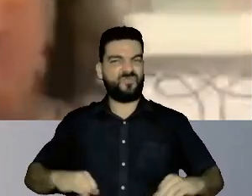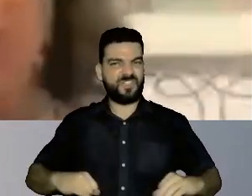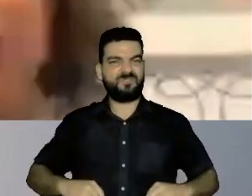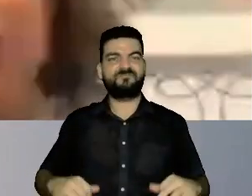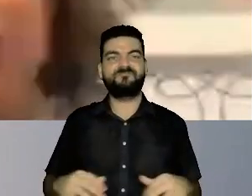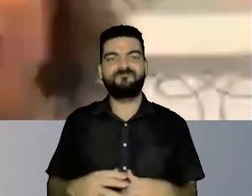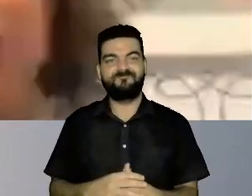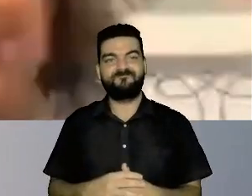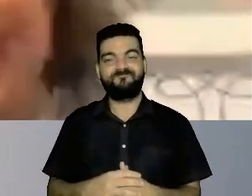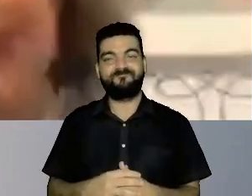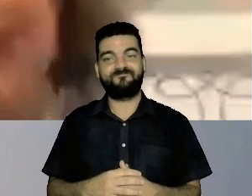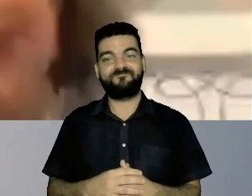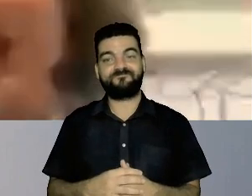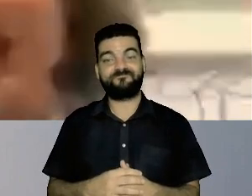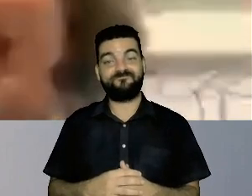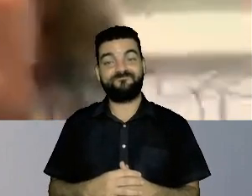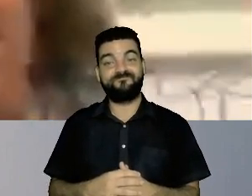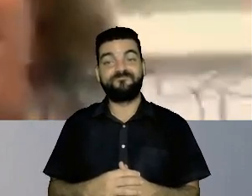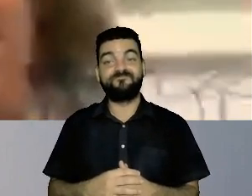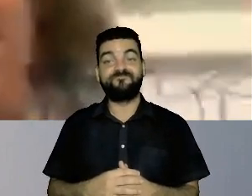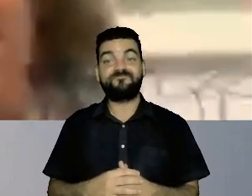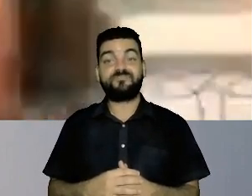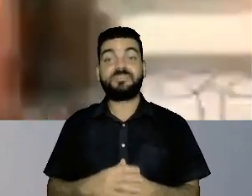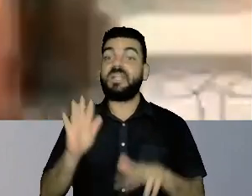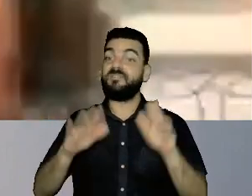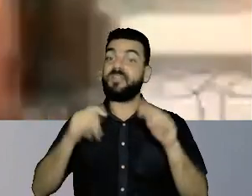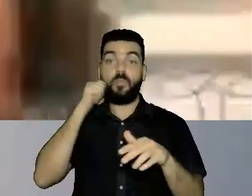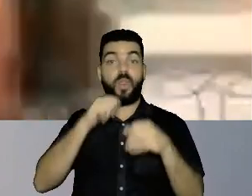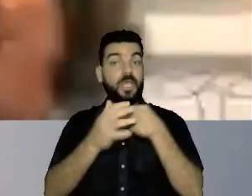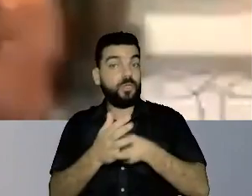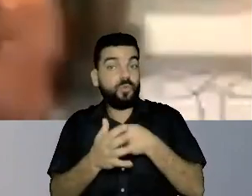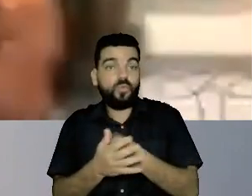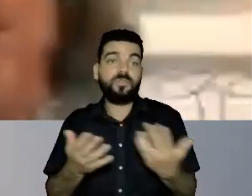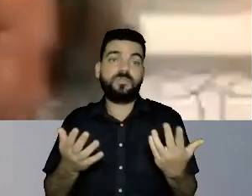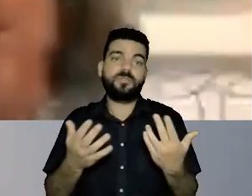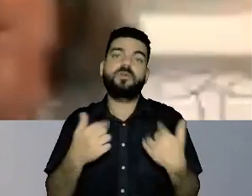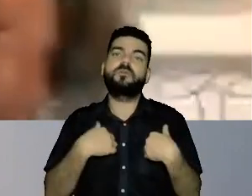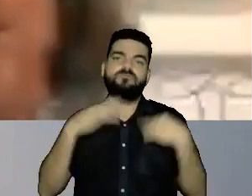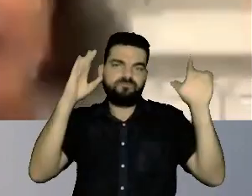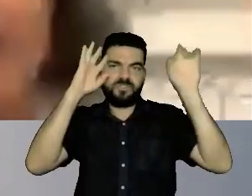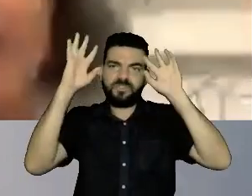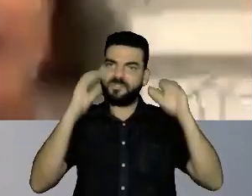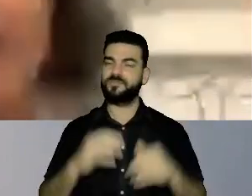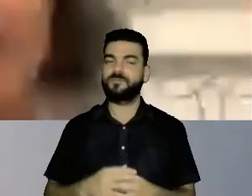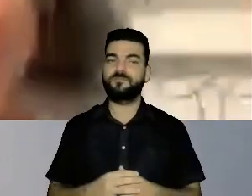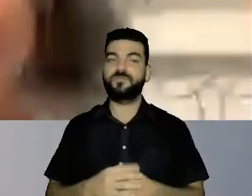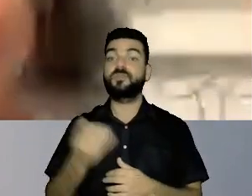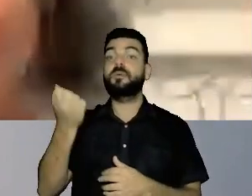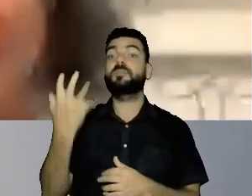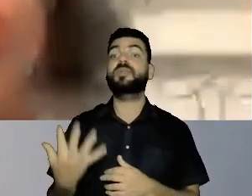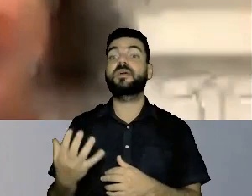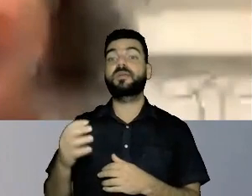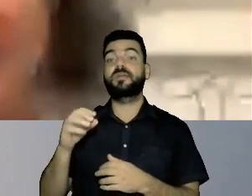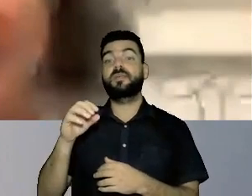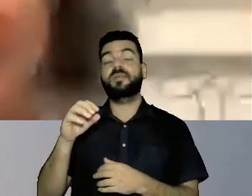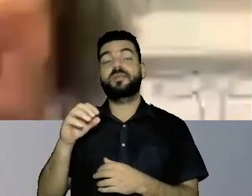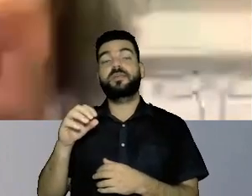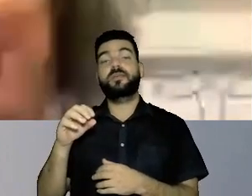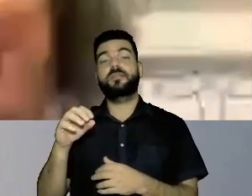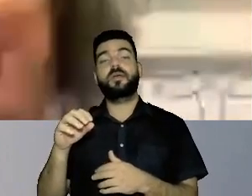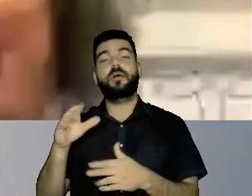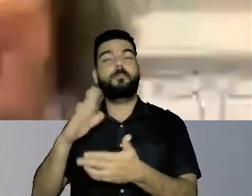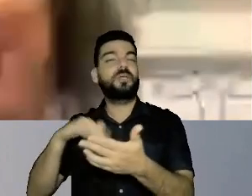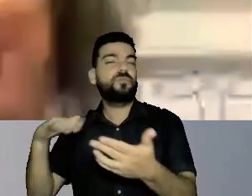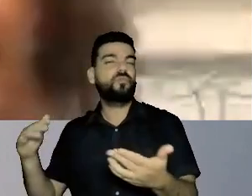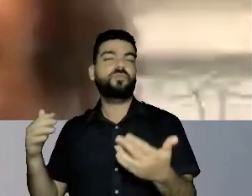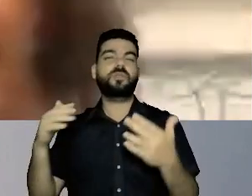é incômodo pensar também como as mulheres não têm esse espaço de lembrança, mesmo as